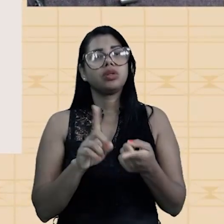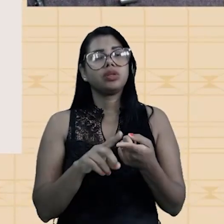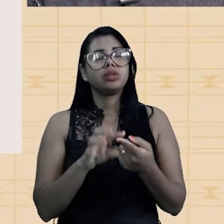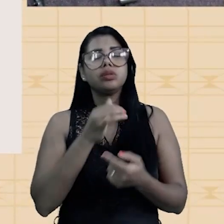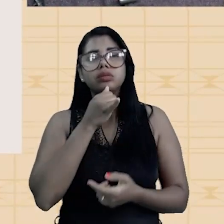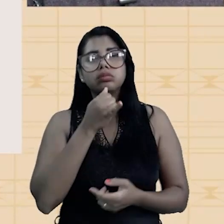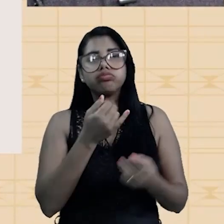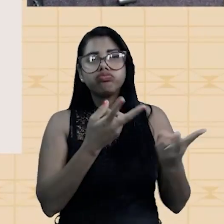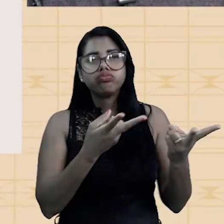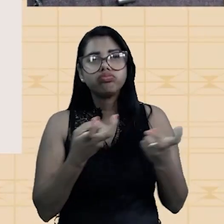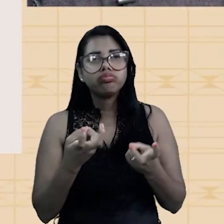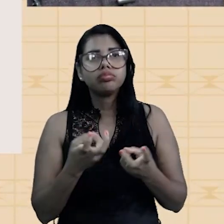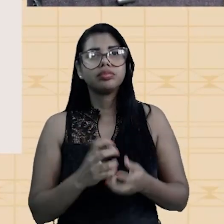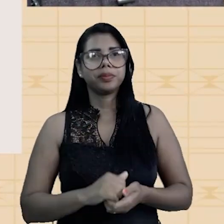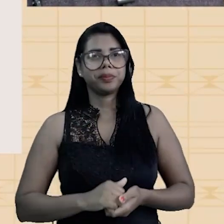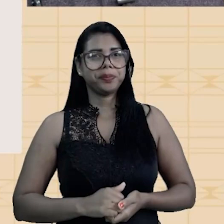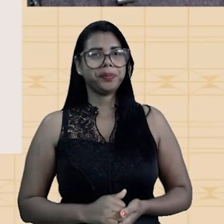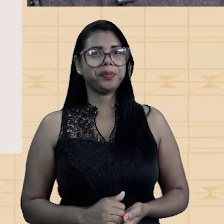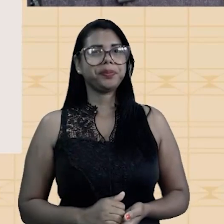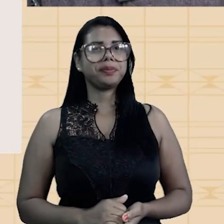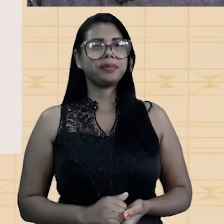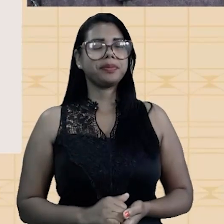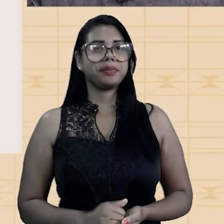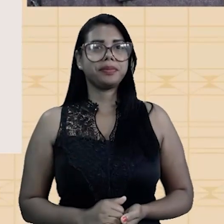o seguinte, veja só.